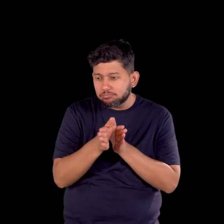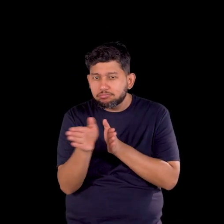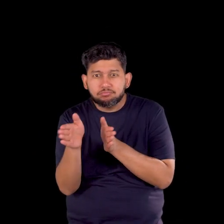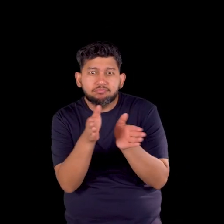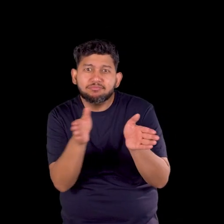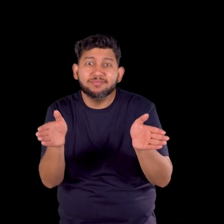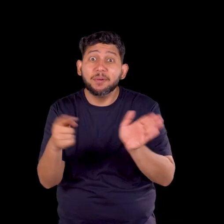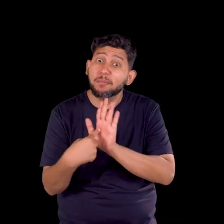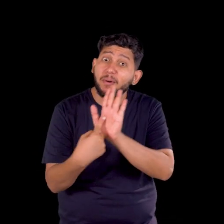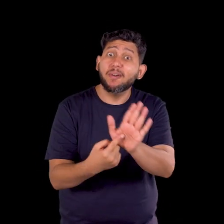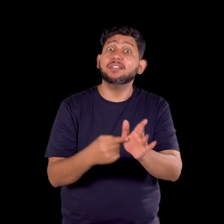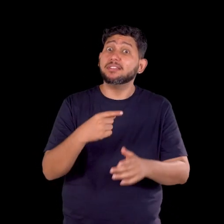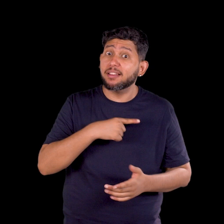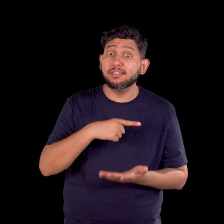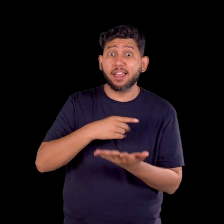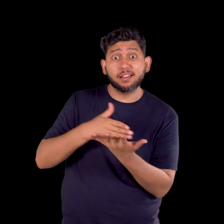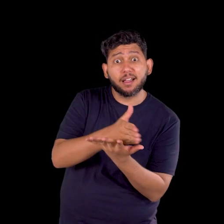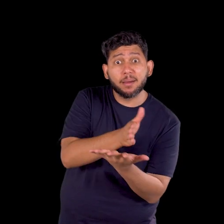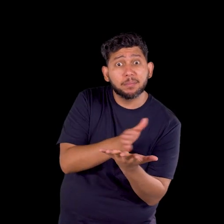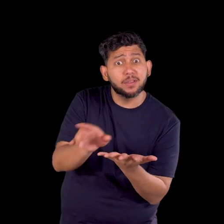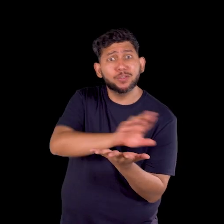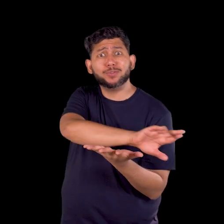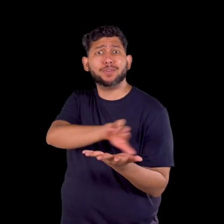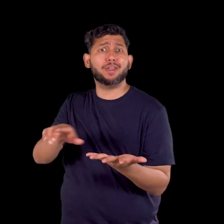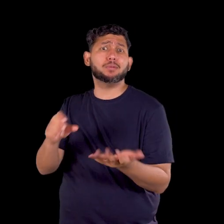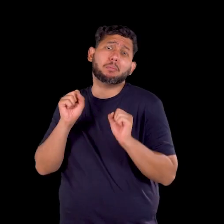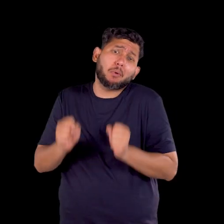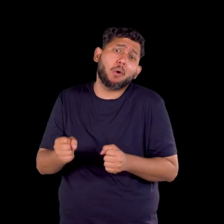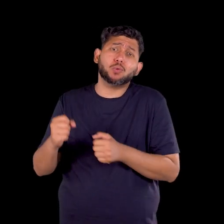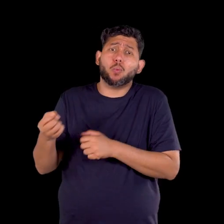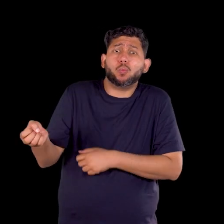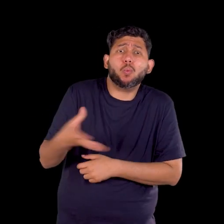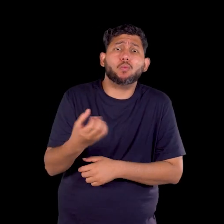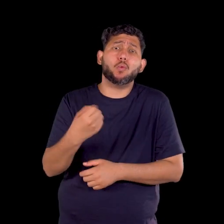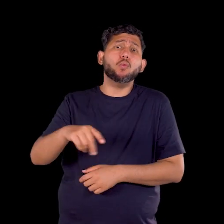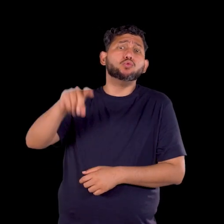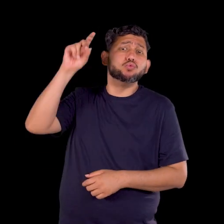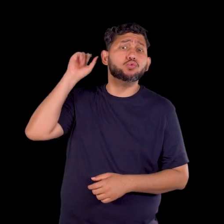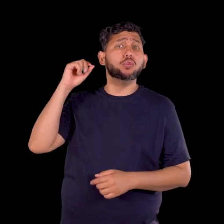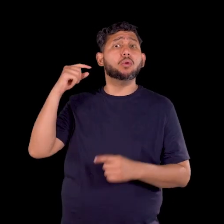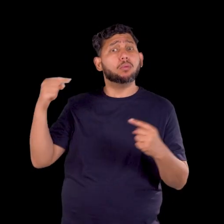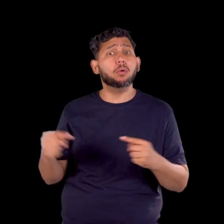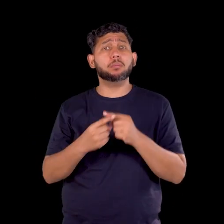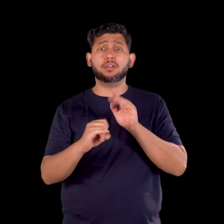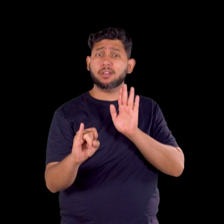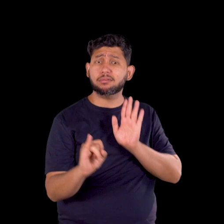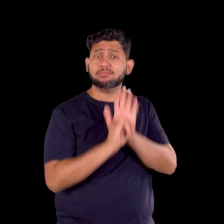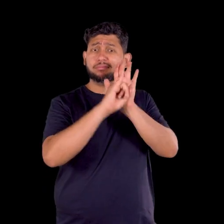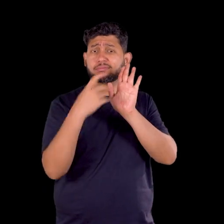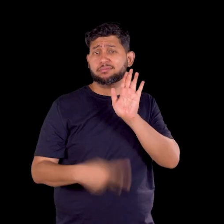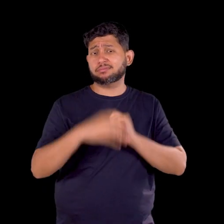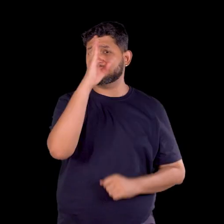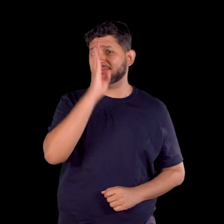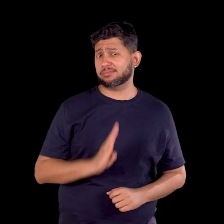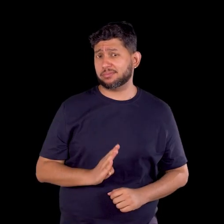papéis dos caminhos, sejam os mais antigos ou modernos, na construção identitária do Brasil, além de falarmos sobre